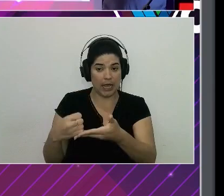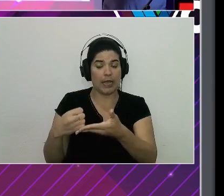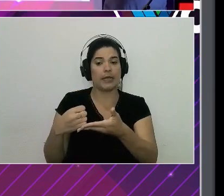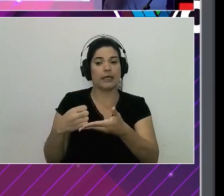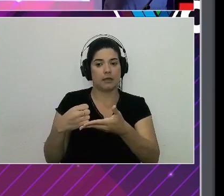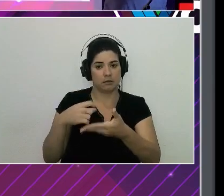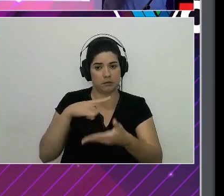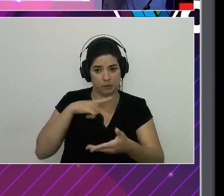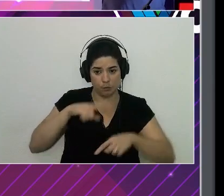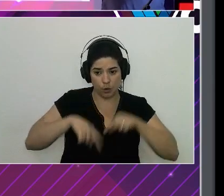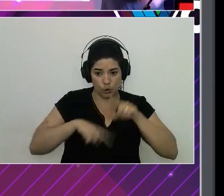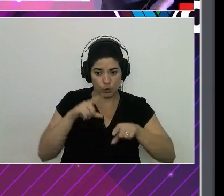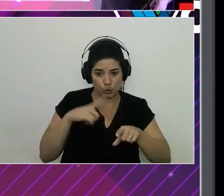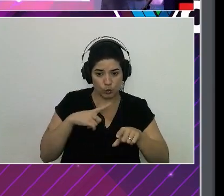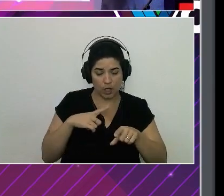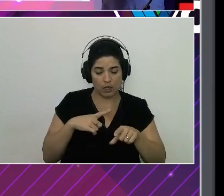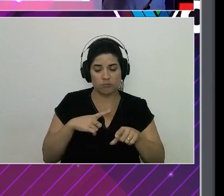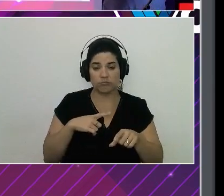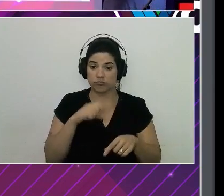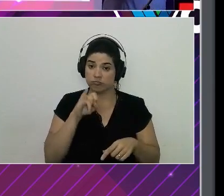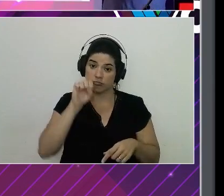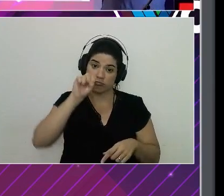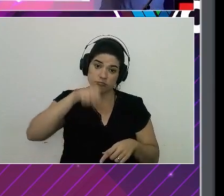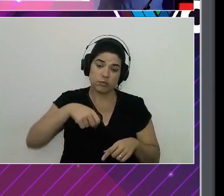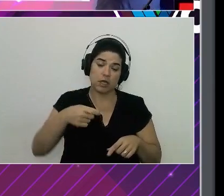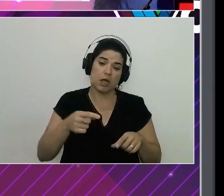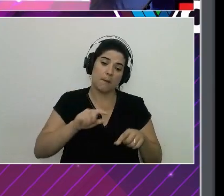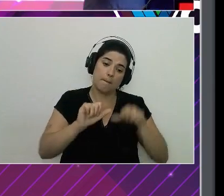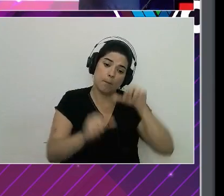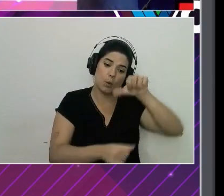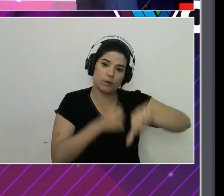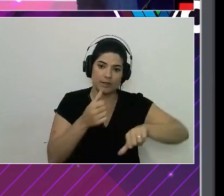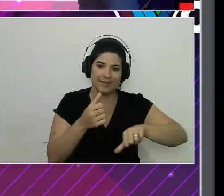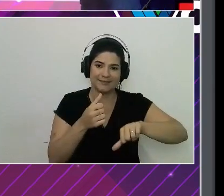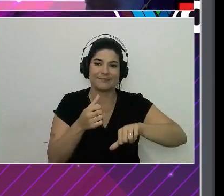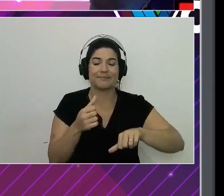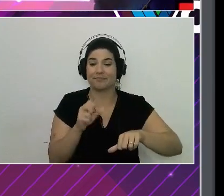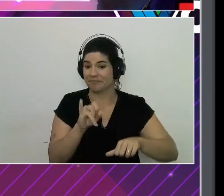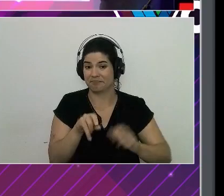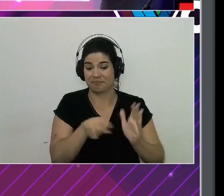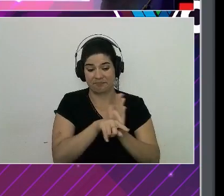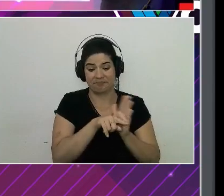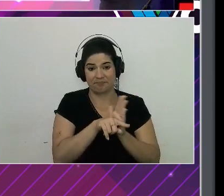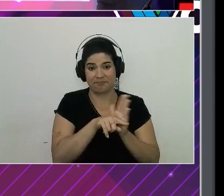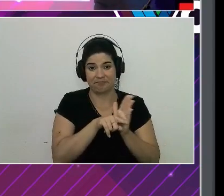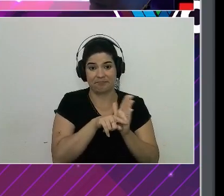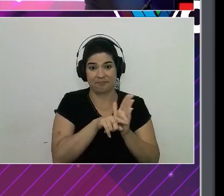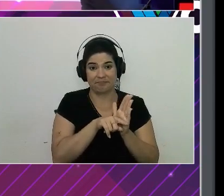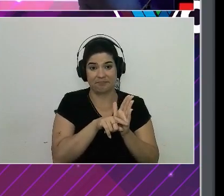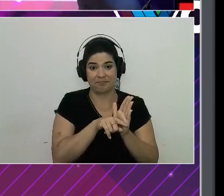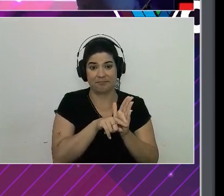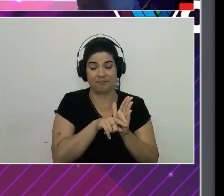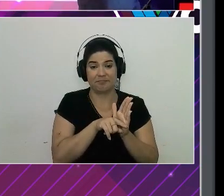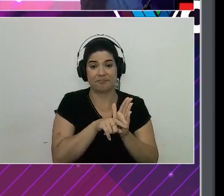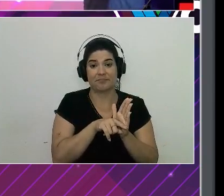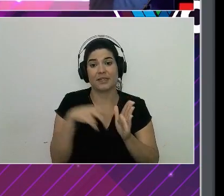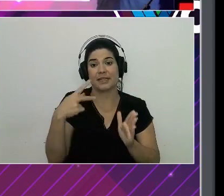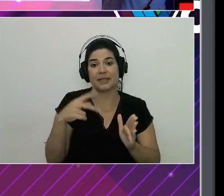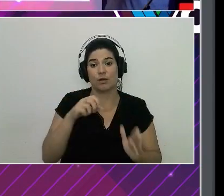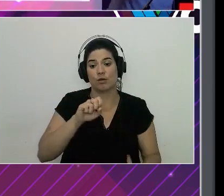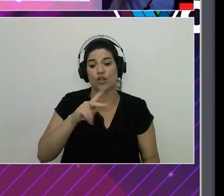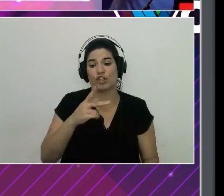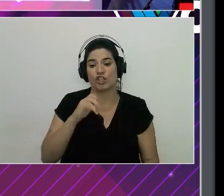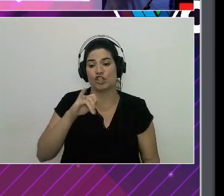produto? Se sim, próxima etapa. De nada adianta se você não verificar o seu shipper, né? O cara que vai entregar